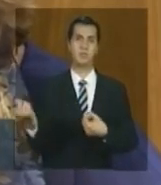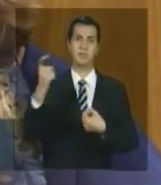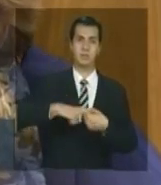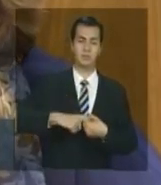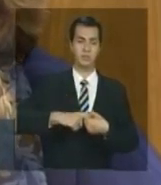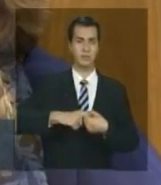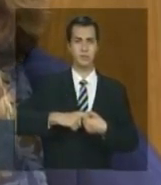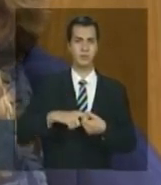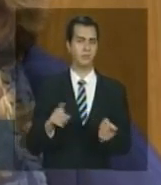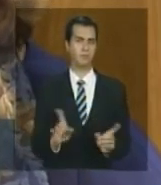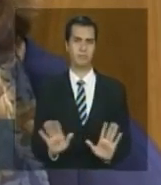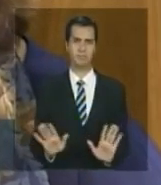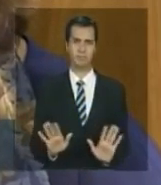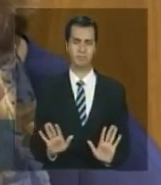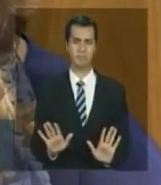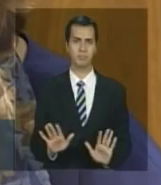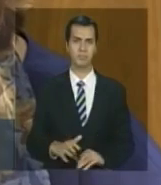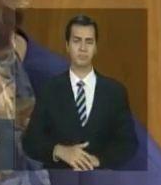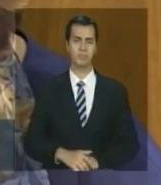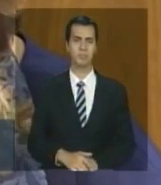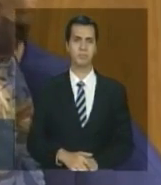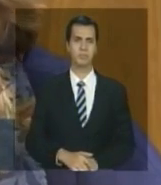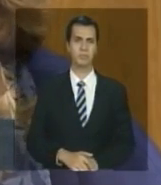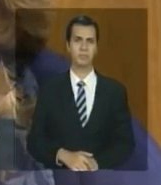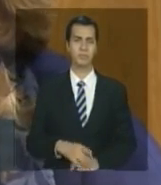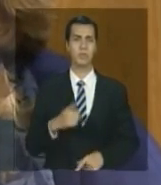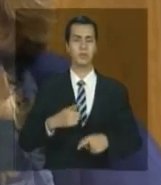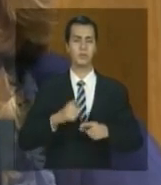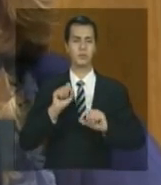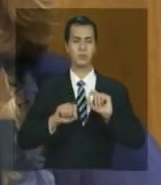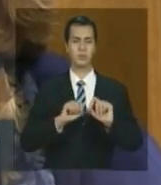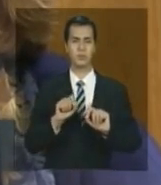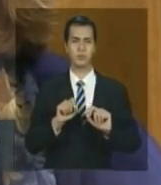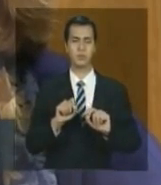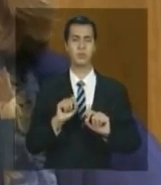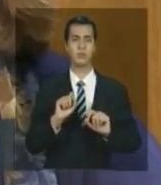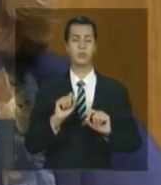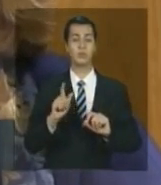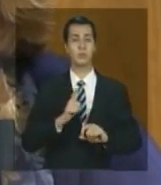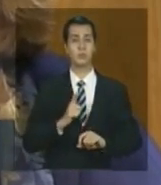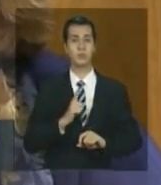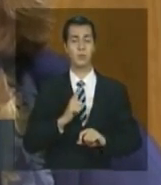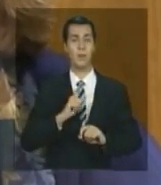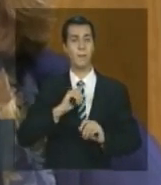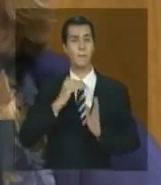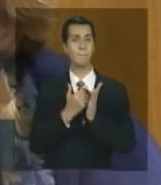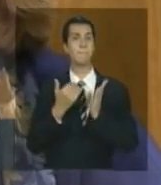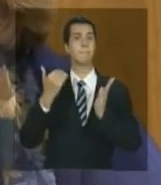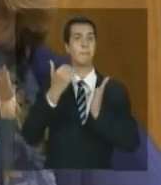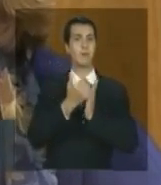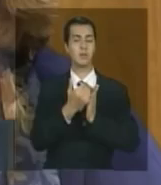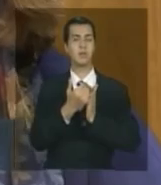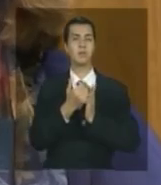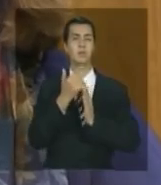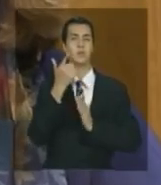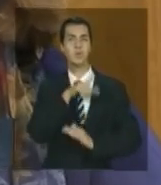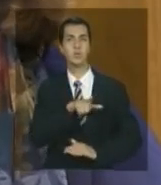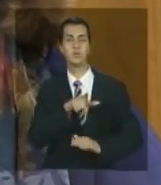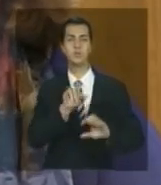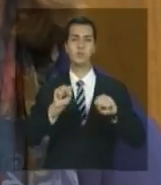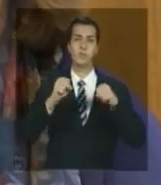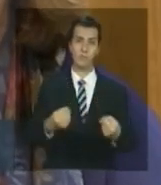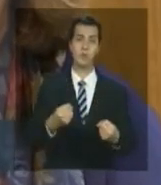consideradas, na medida até em que a maior, para consolidar, é preciso que nós